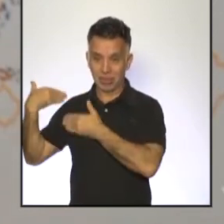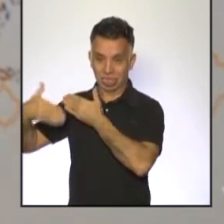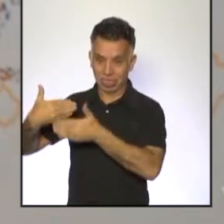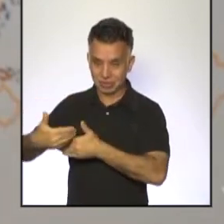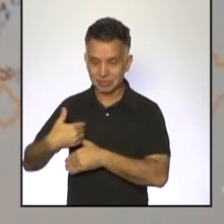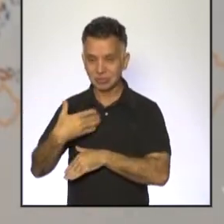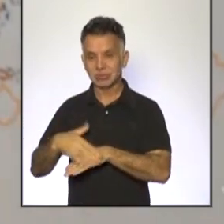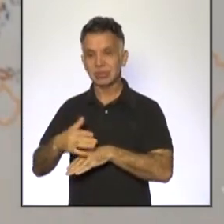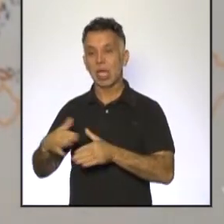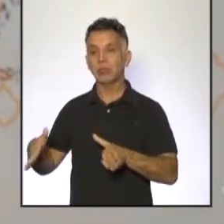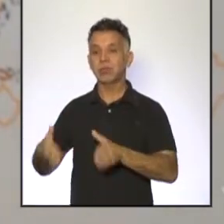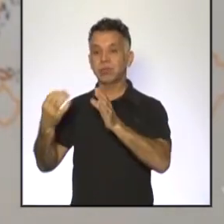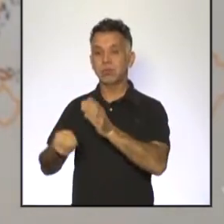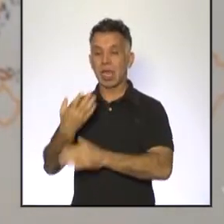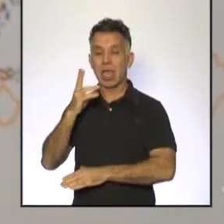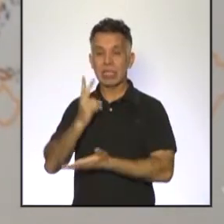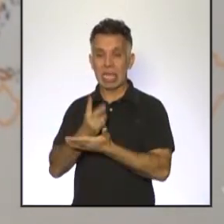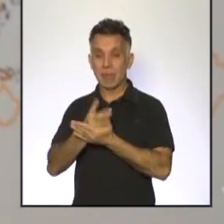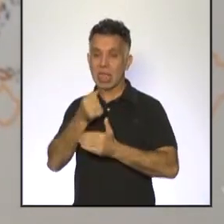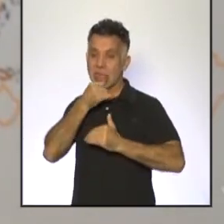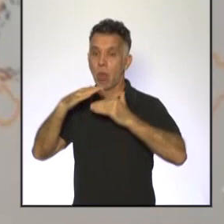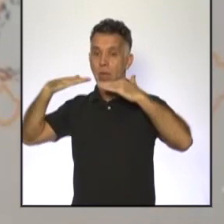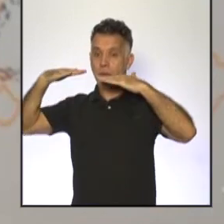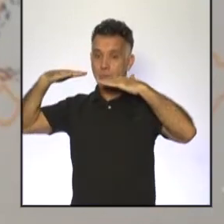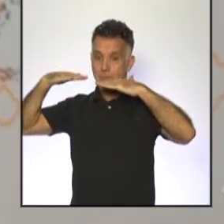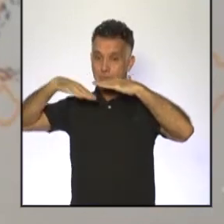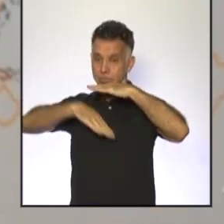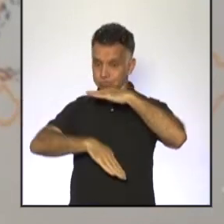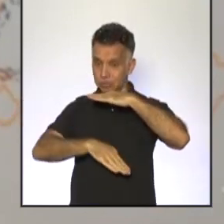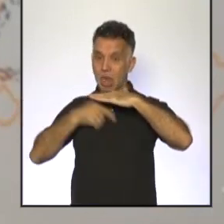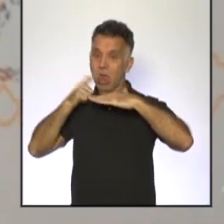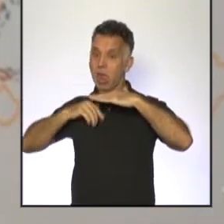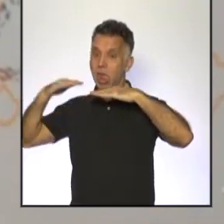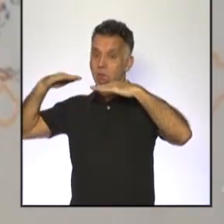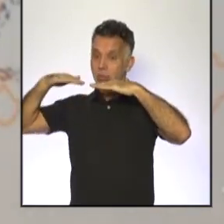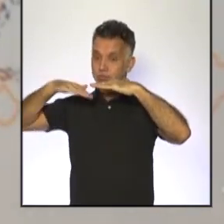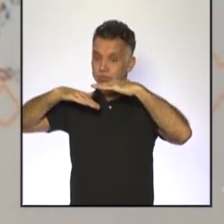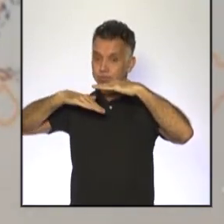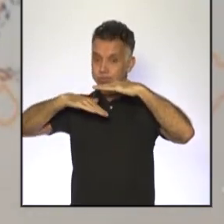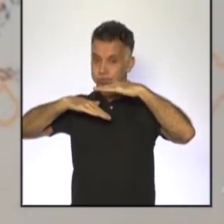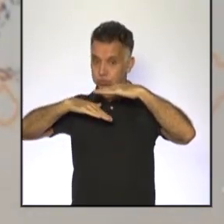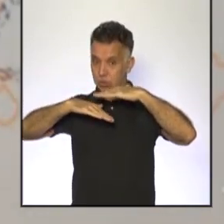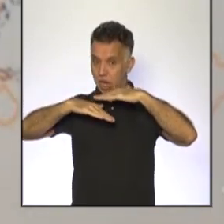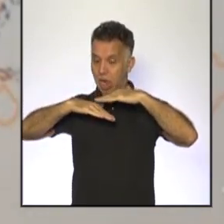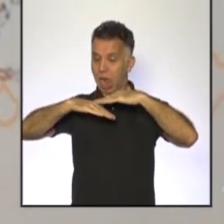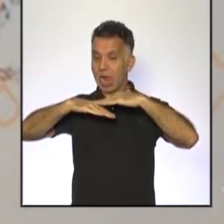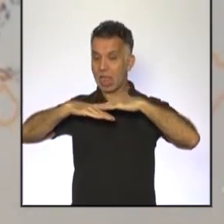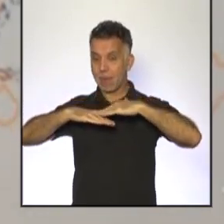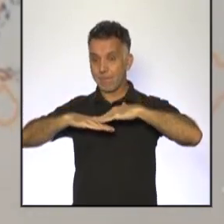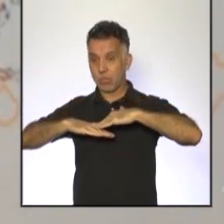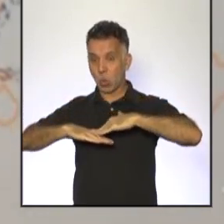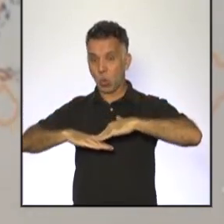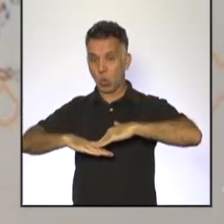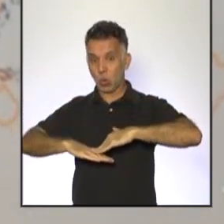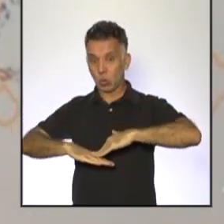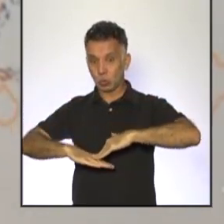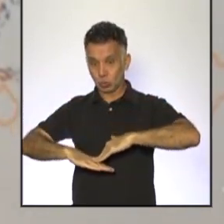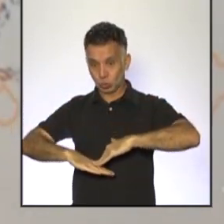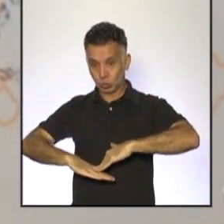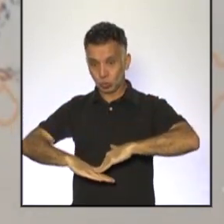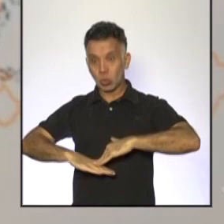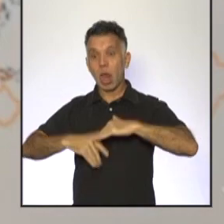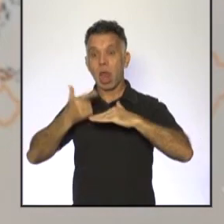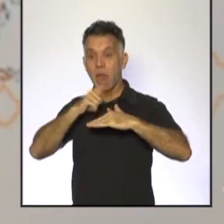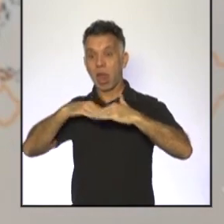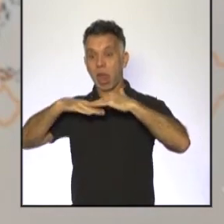aí, nesse caso, toda vez que uma placa mergulhar para baixo da outra, ela empurra a outra para baixo também, olha. E aí, esse fato de empurrar a outra um pouco